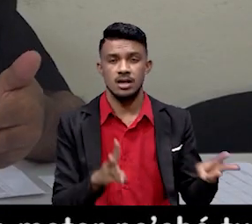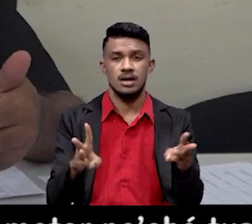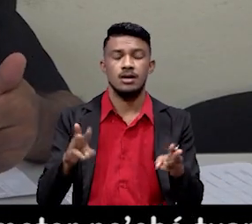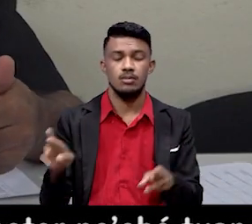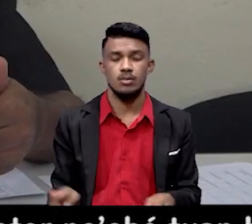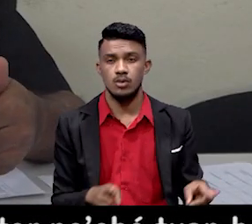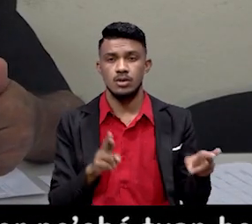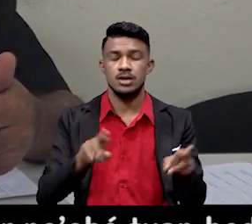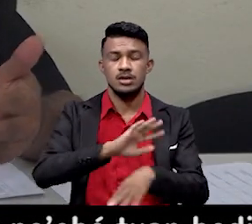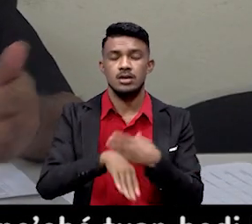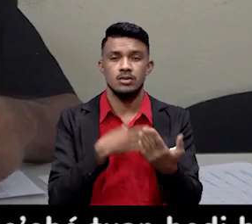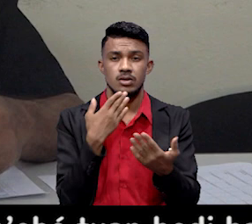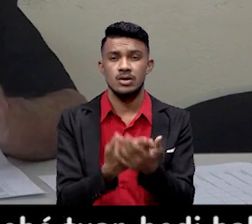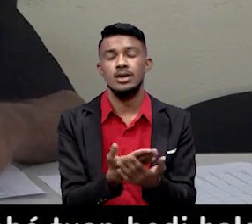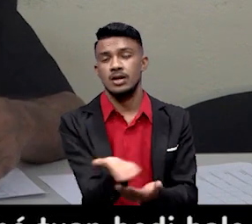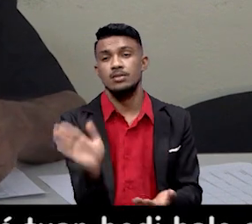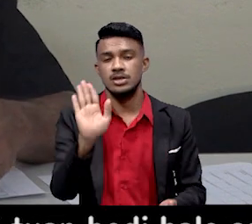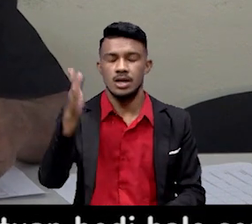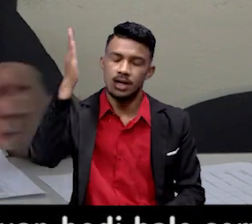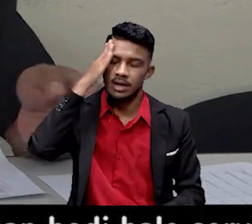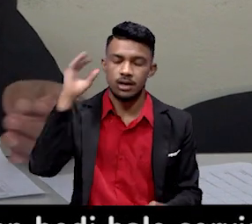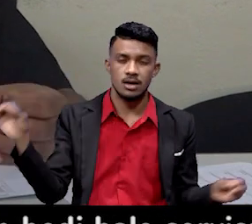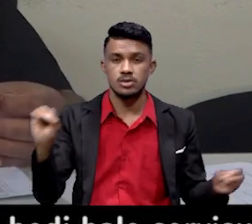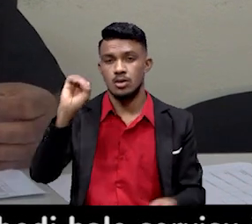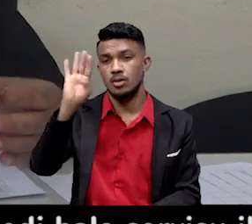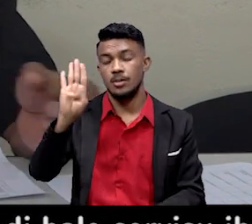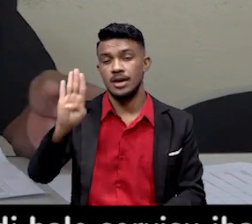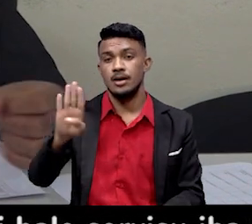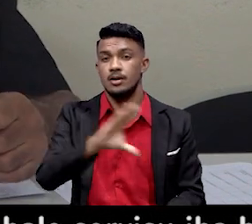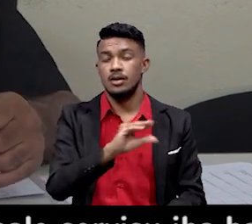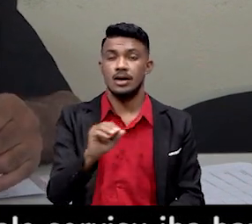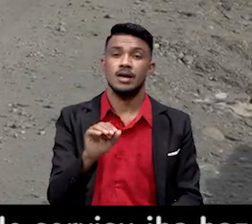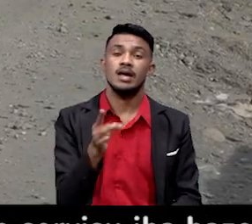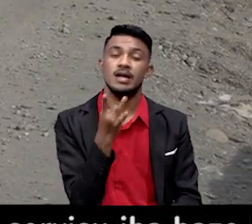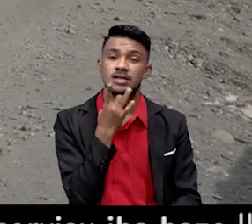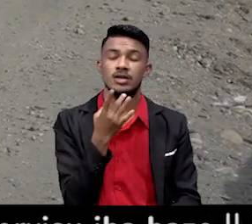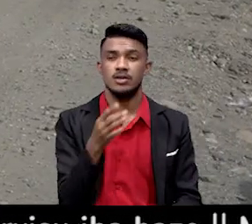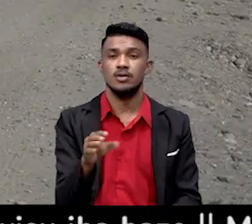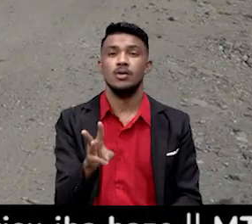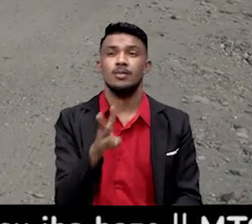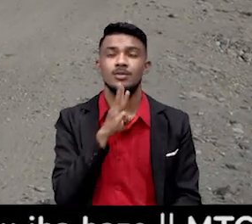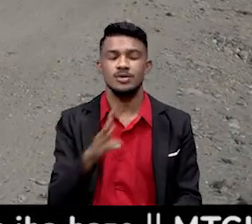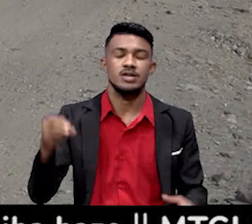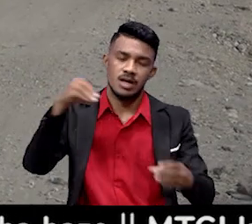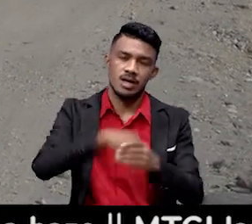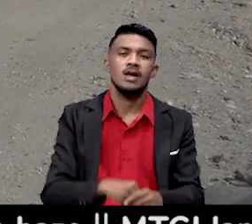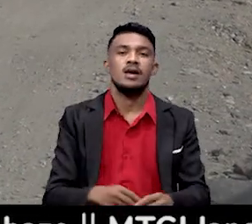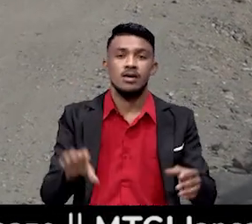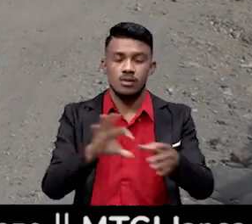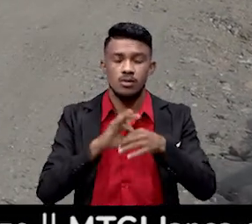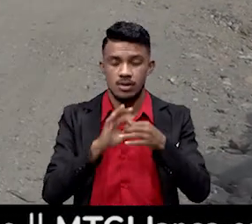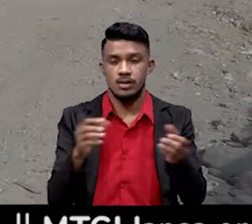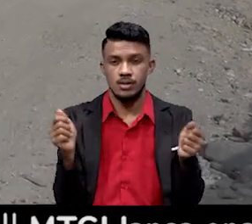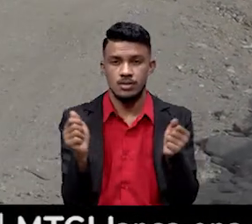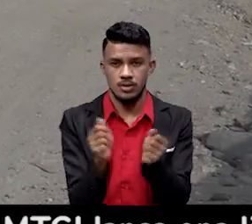setor infraestruturas nem canita pode ser até, né? Laos obras públicas de, mas bem, a cidade está melara, vemos está melara. Também vemos,